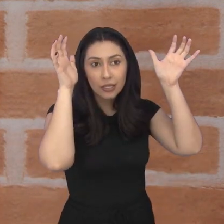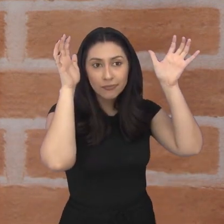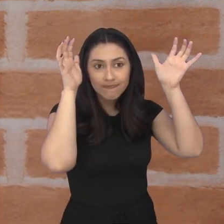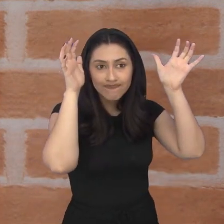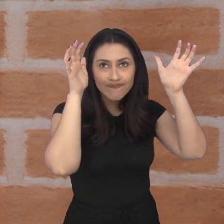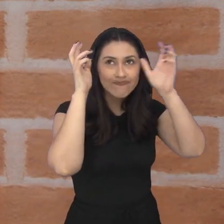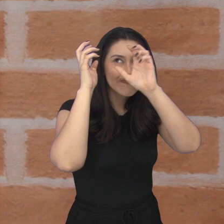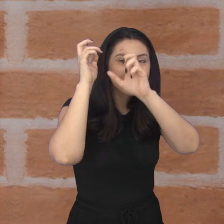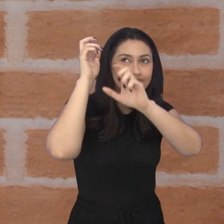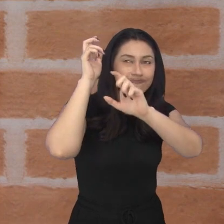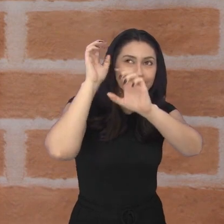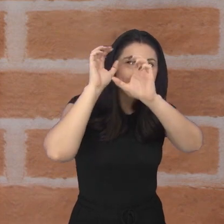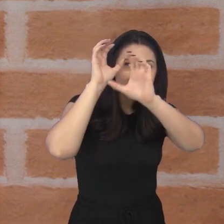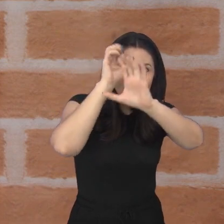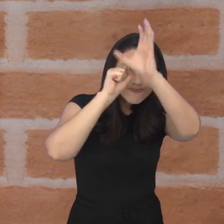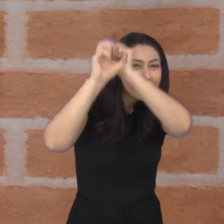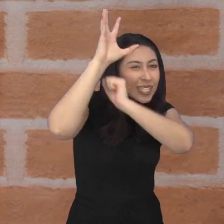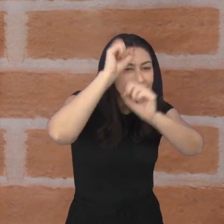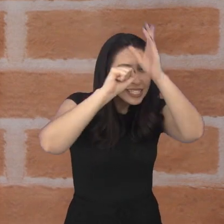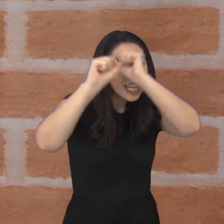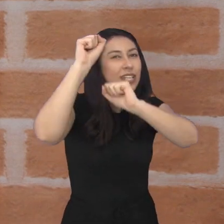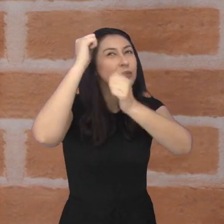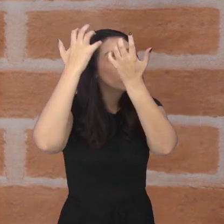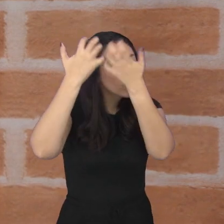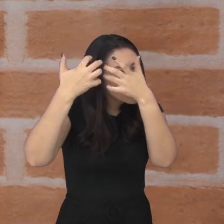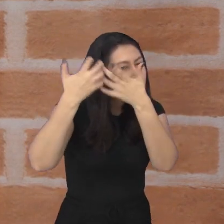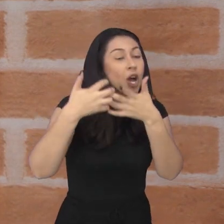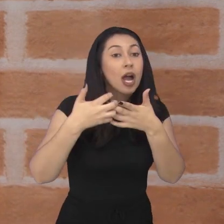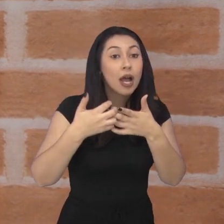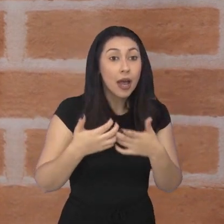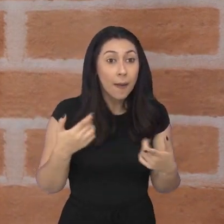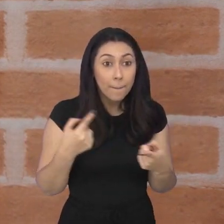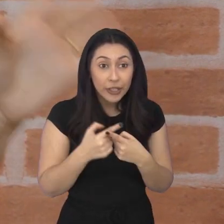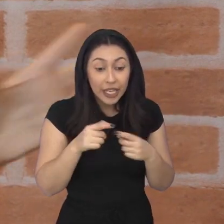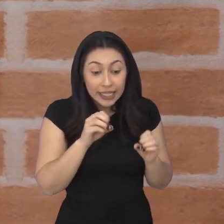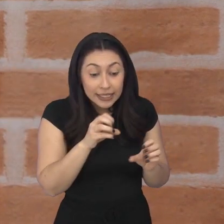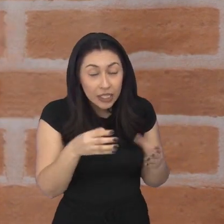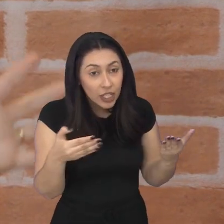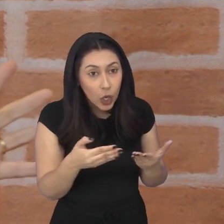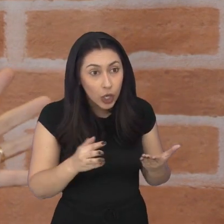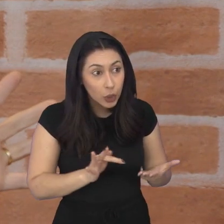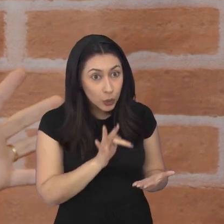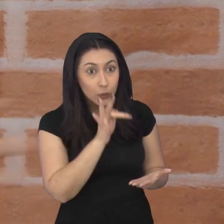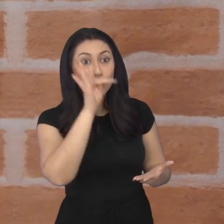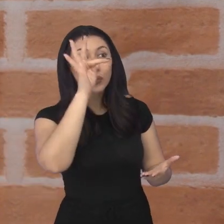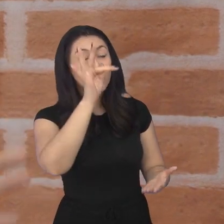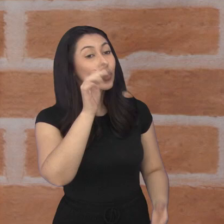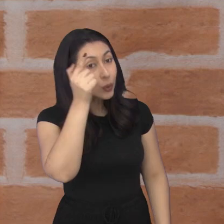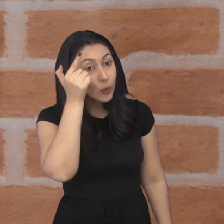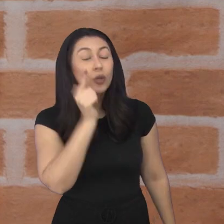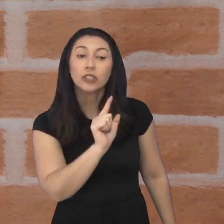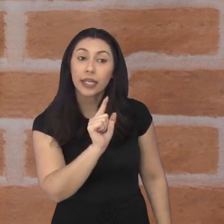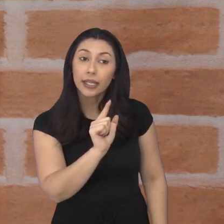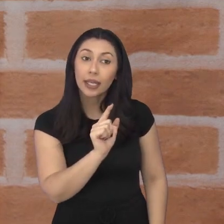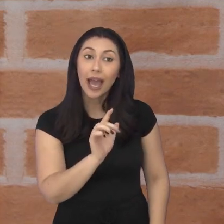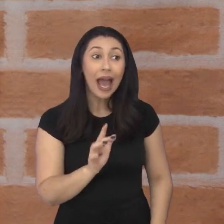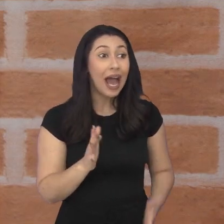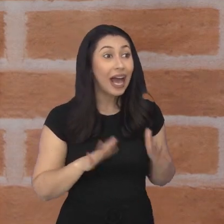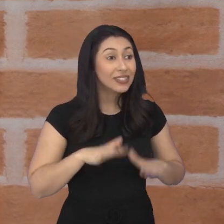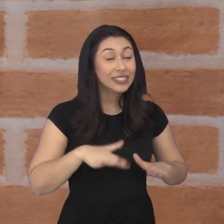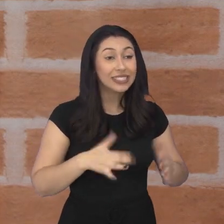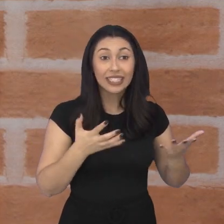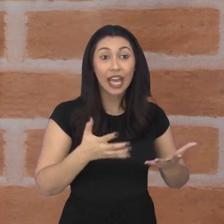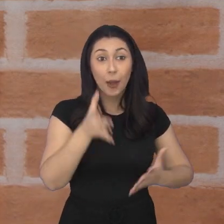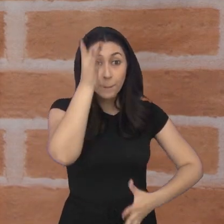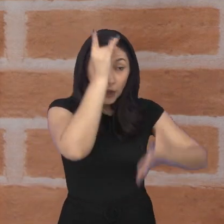sendo plantada naquela criança, que um dia eu falo assim, olha, você só guarda uma coisa, porque guardar muita coisa não dá. Eu não consigo, você guarda uma coisa que eu falei